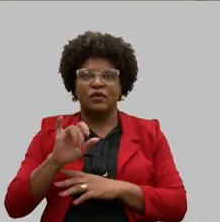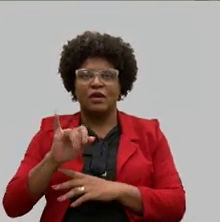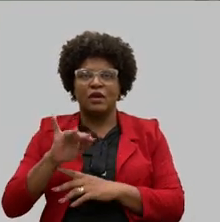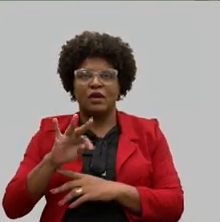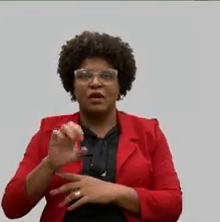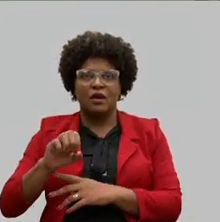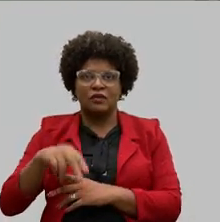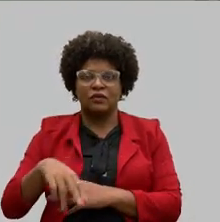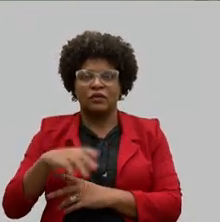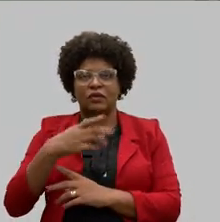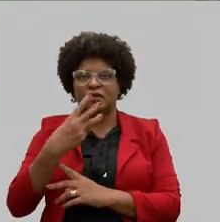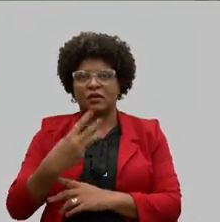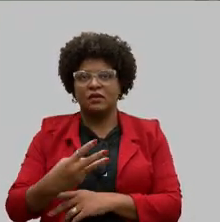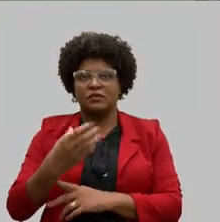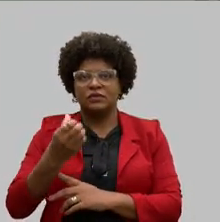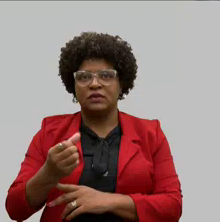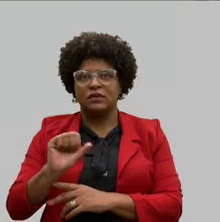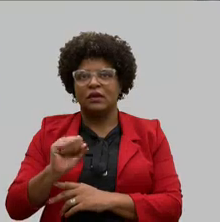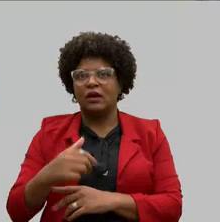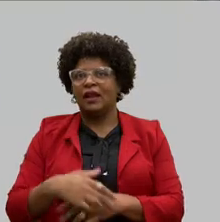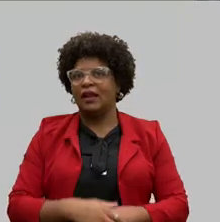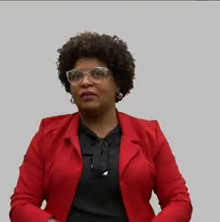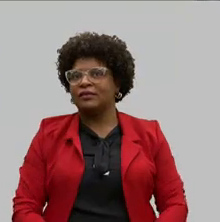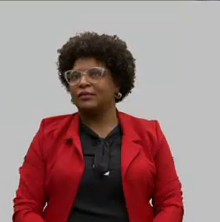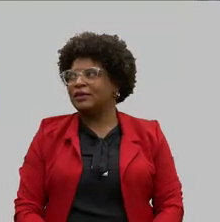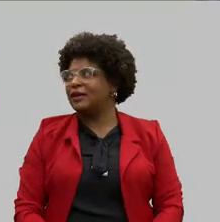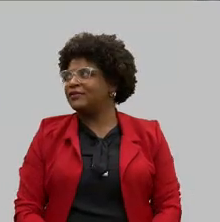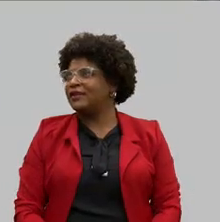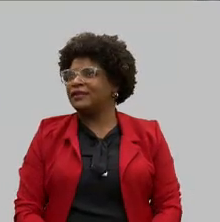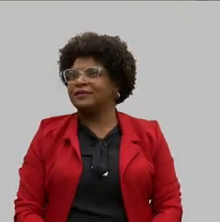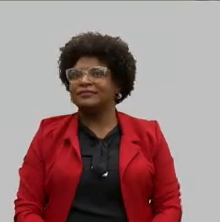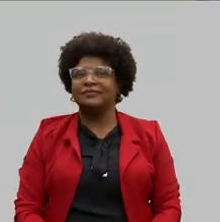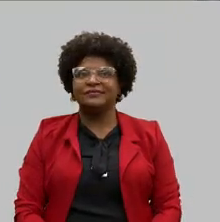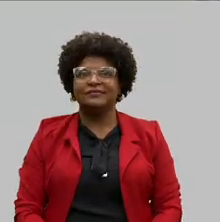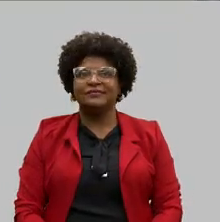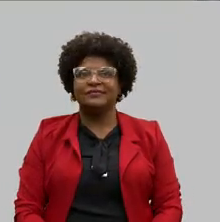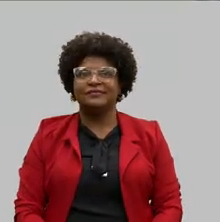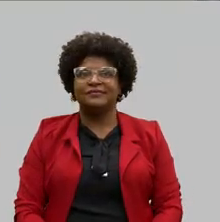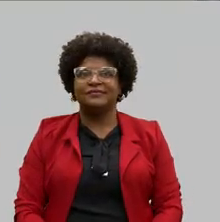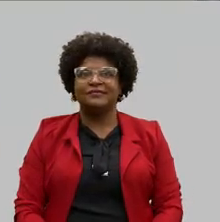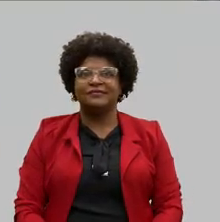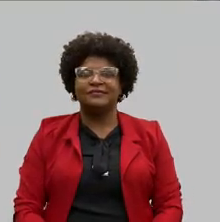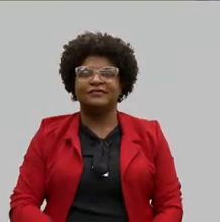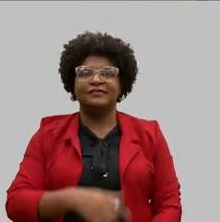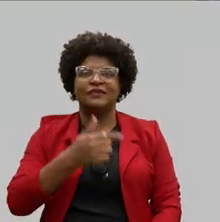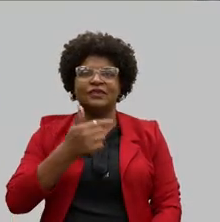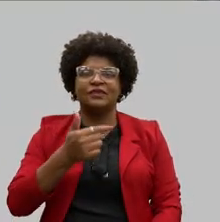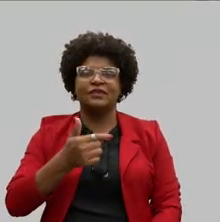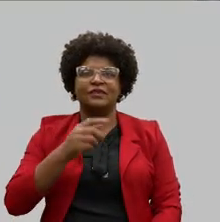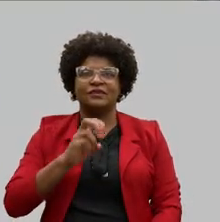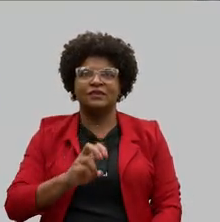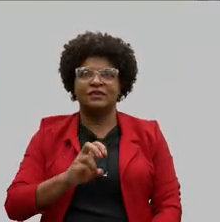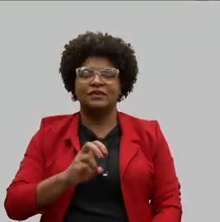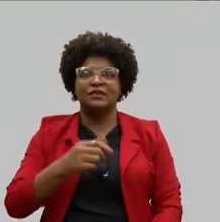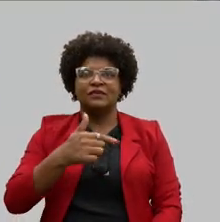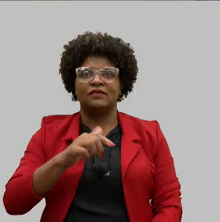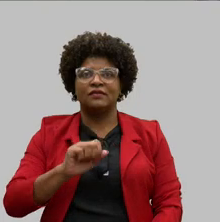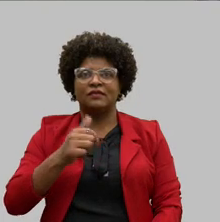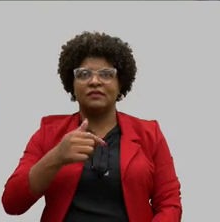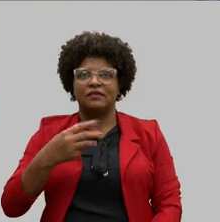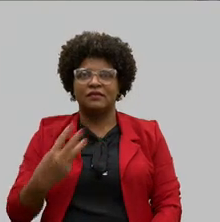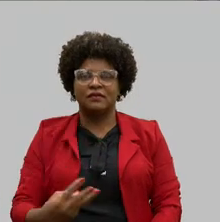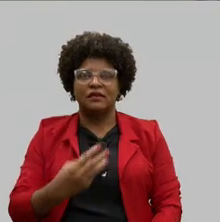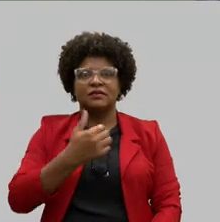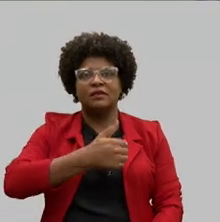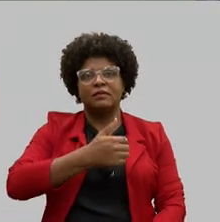3844 2022 no primeiro turno Deputado Roberto Andrade 225 2023 no primeiro turno Deputado Rodrigo